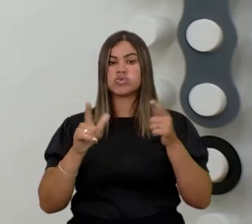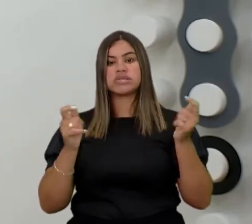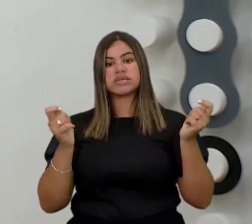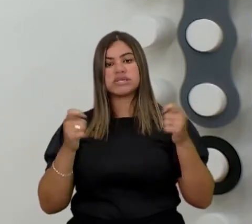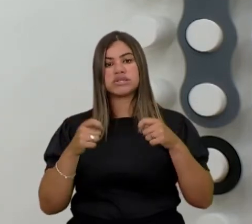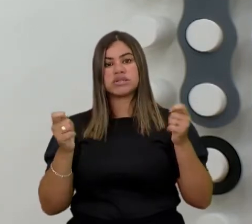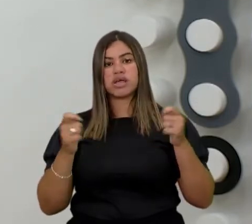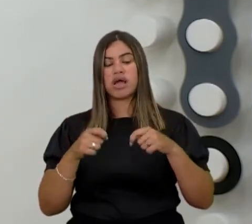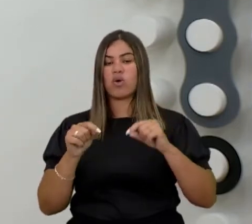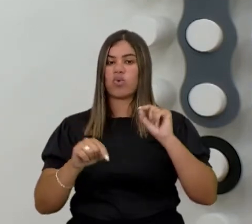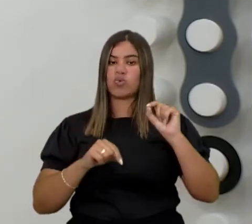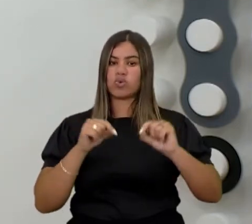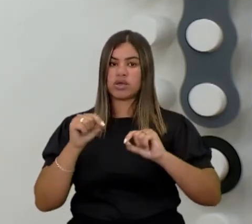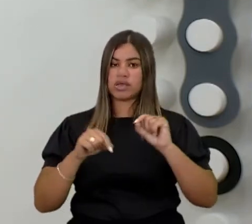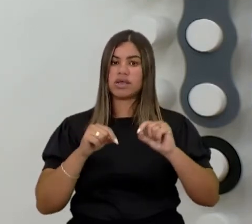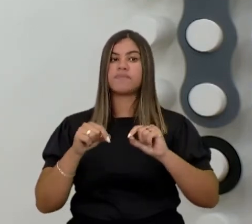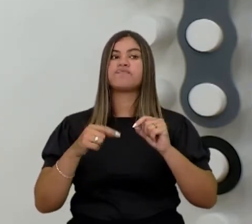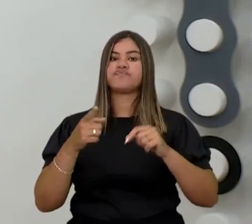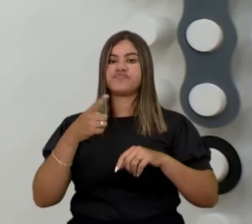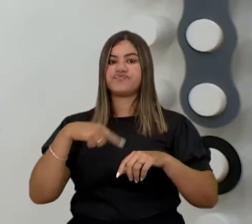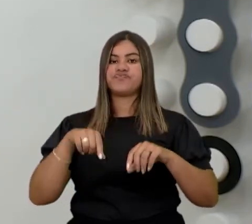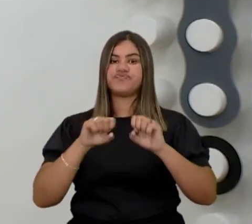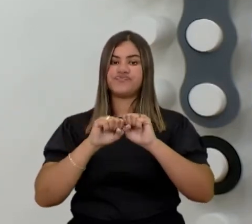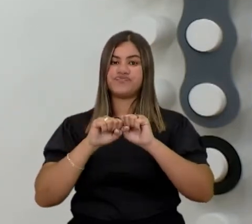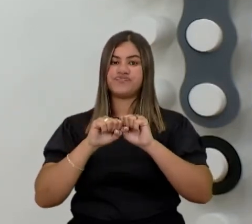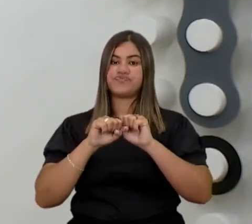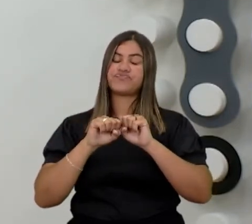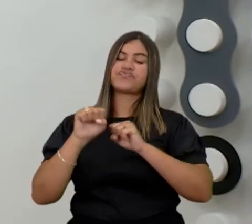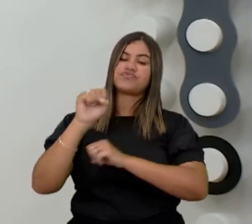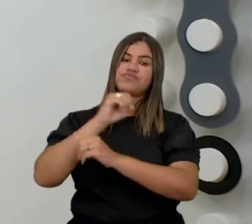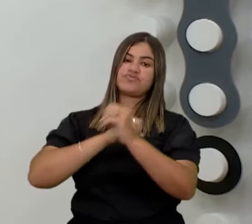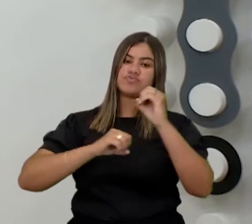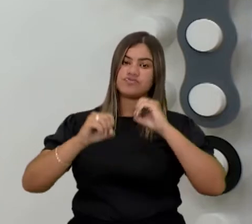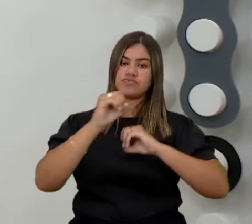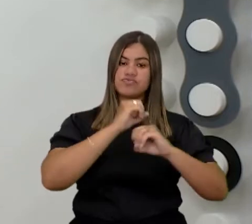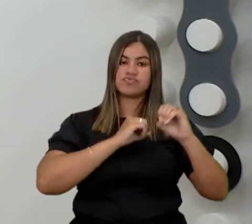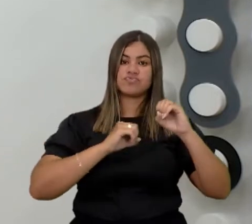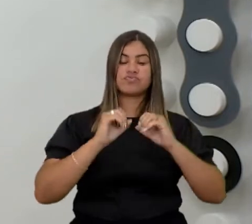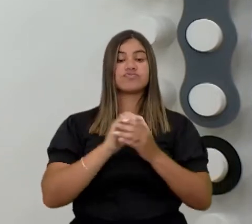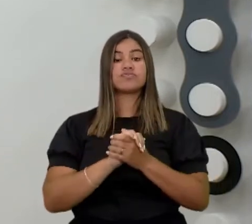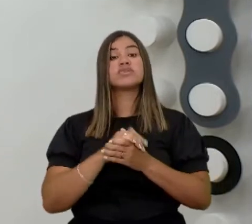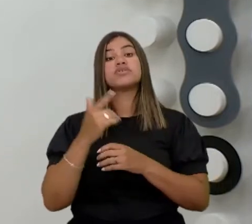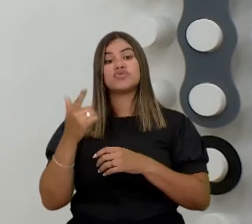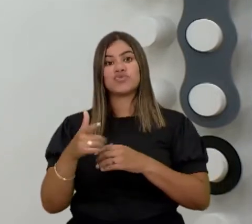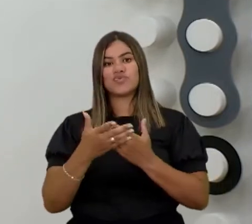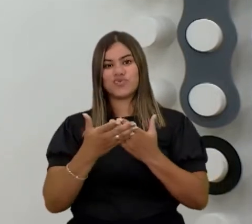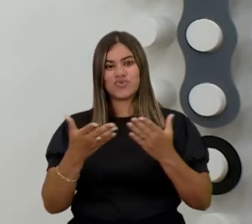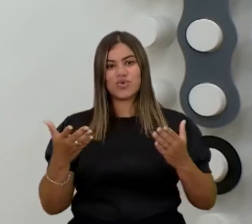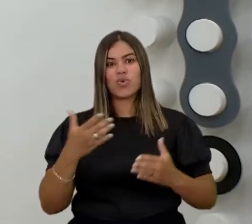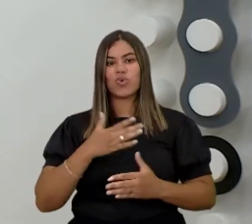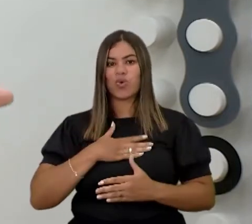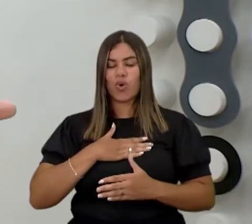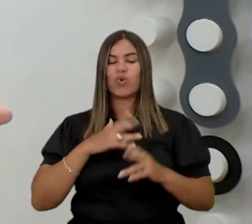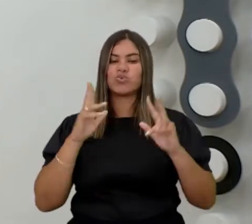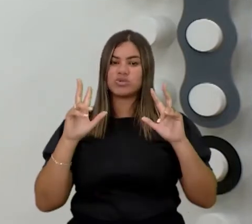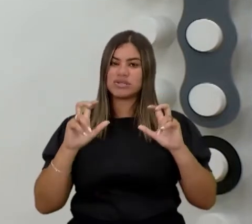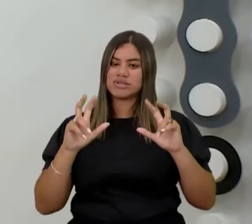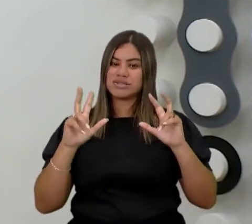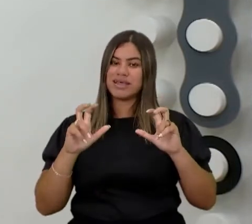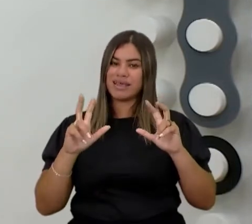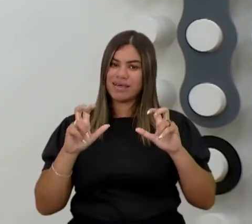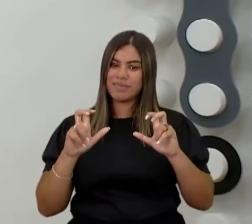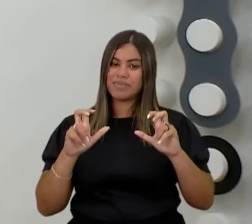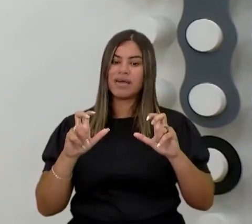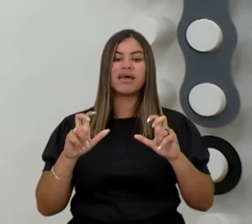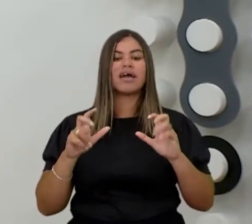aí no nosso sistema. Que é interessante, aí eu volto a falar, para quem gosta do assunto, né, é a mesma coisa que eu